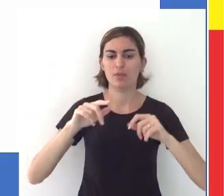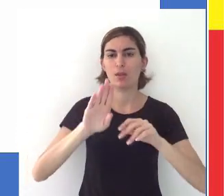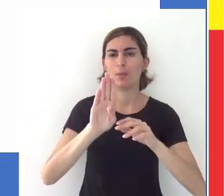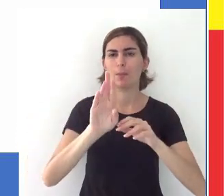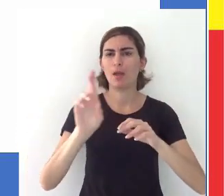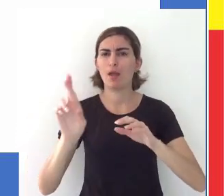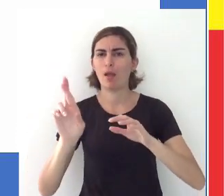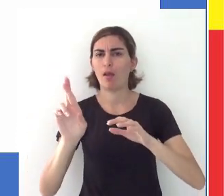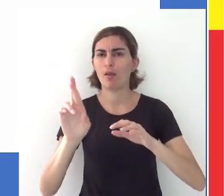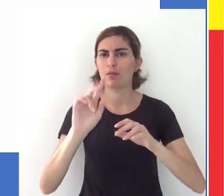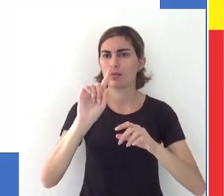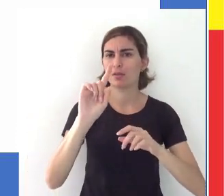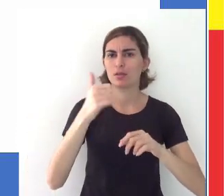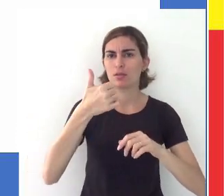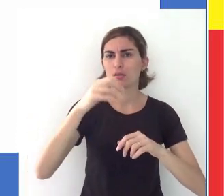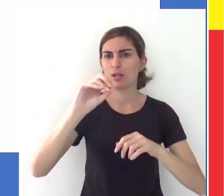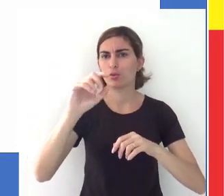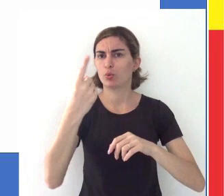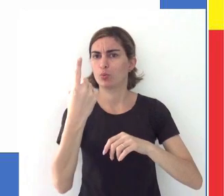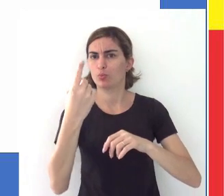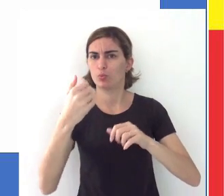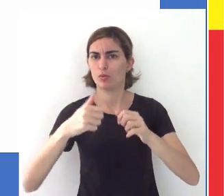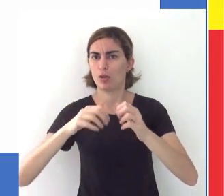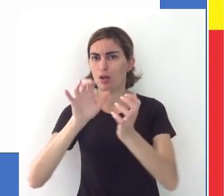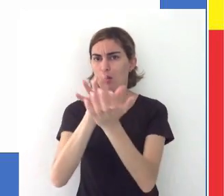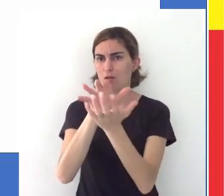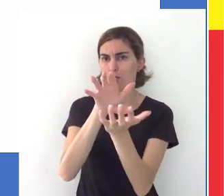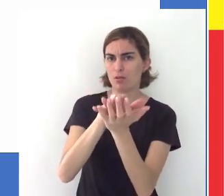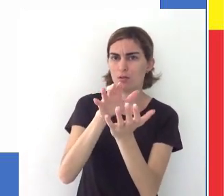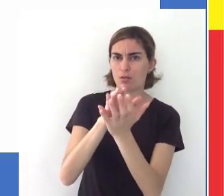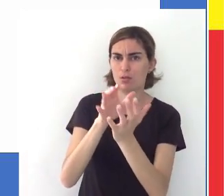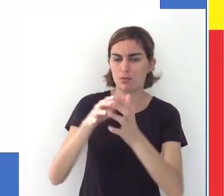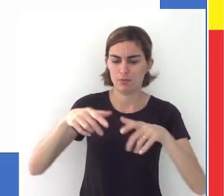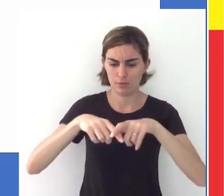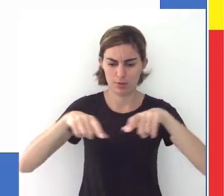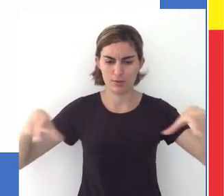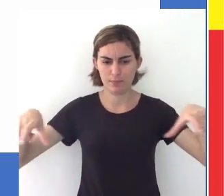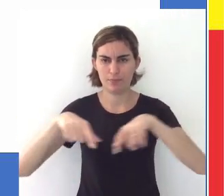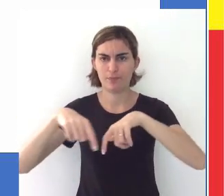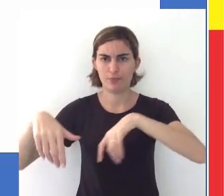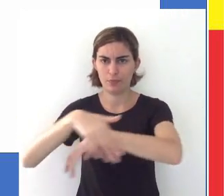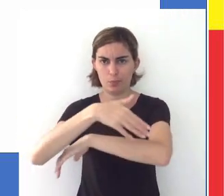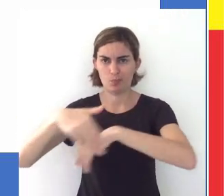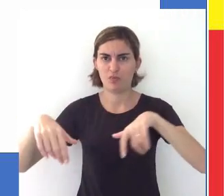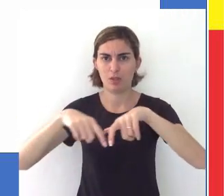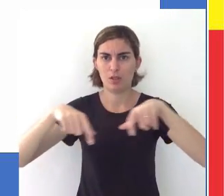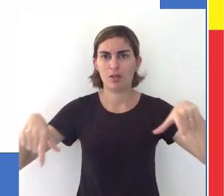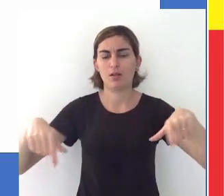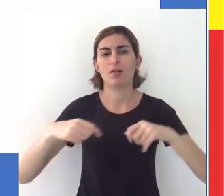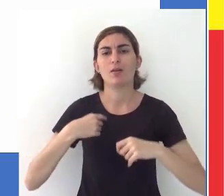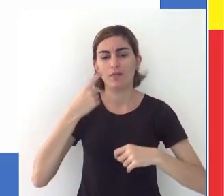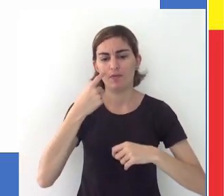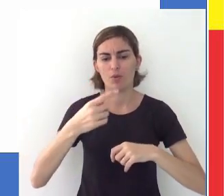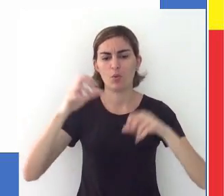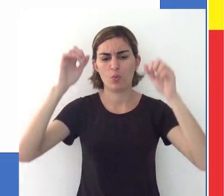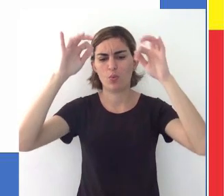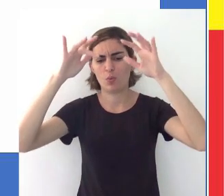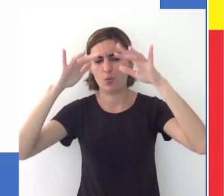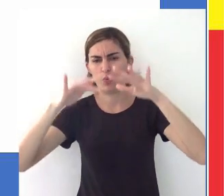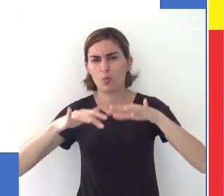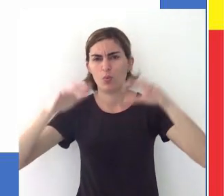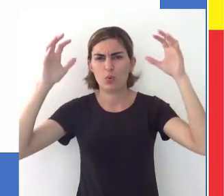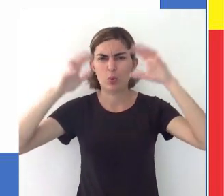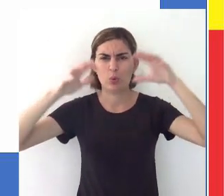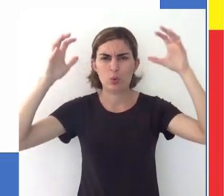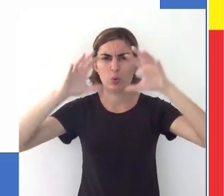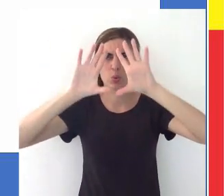aí da BR-101, né? Aqui no Recife, é um trecho do Recife na parte, né? E a gente vai ver que existe uma precipitação aí líquida, né?